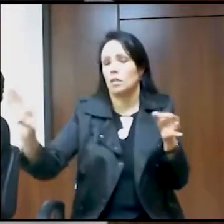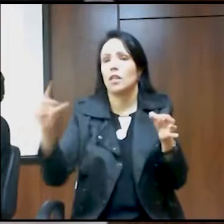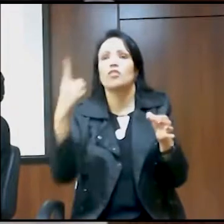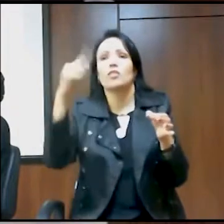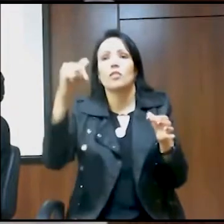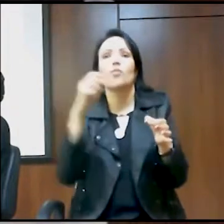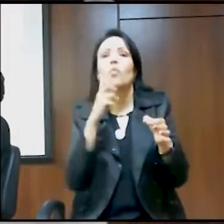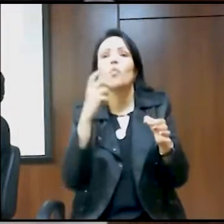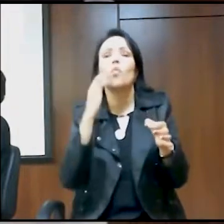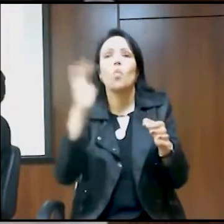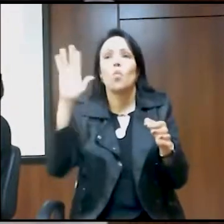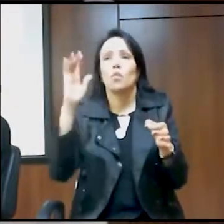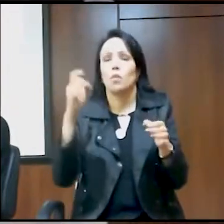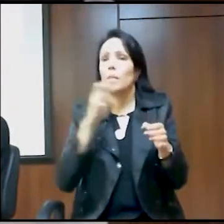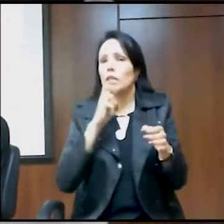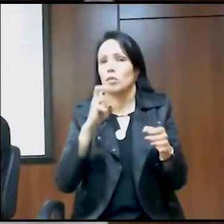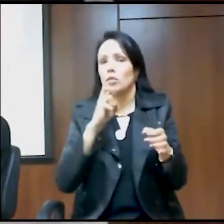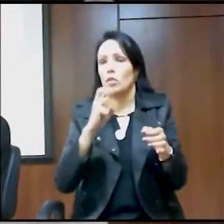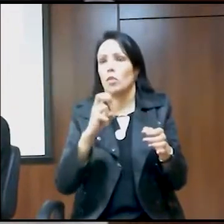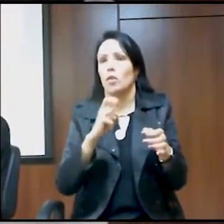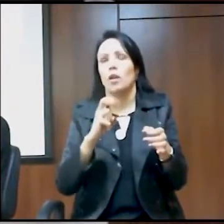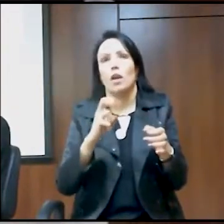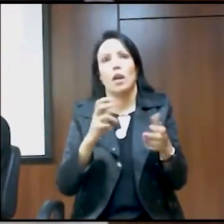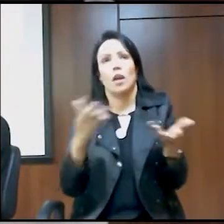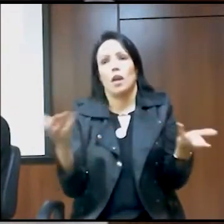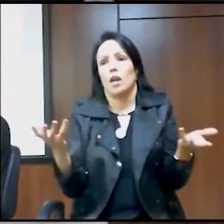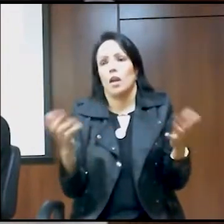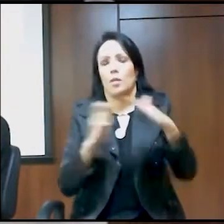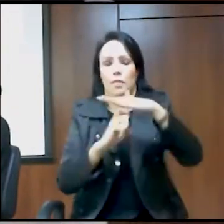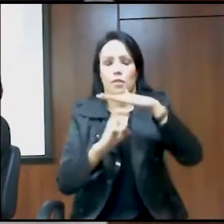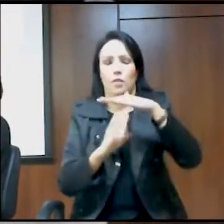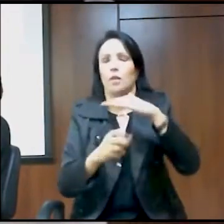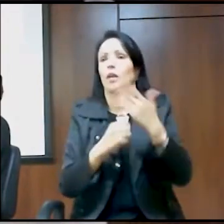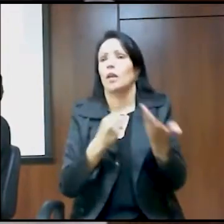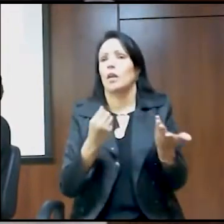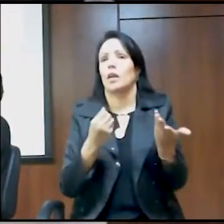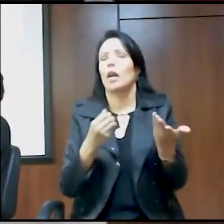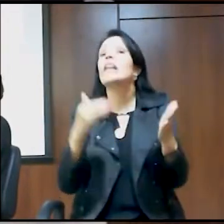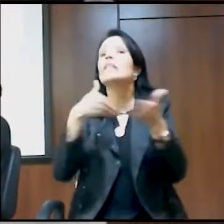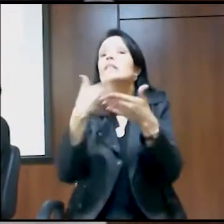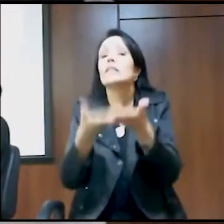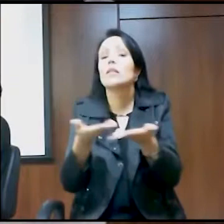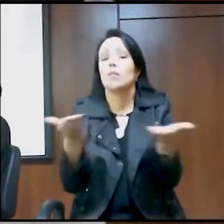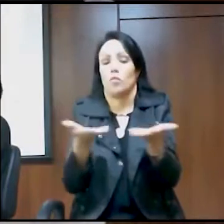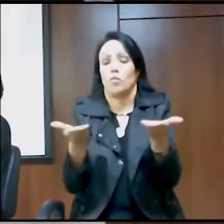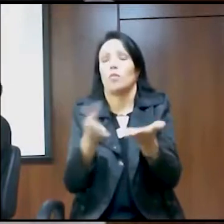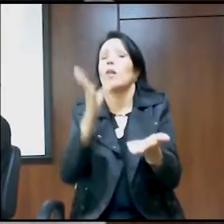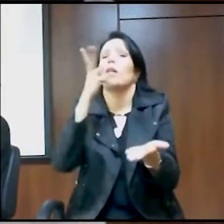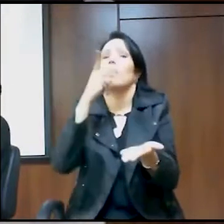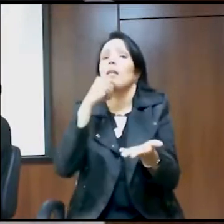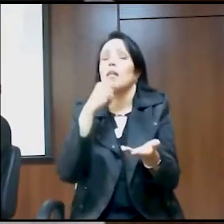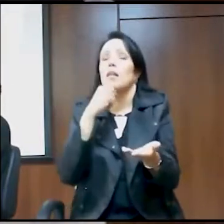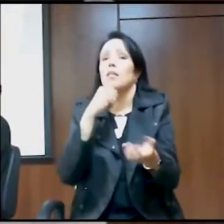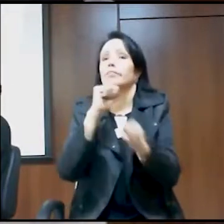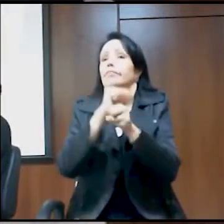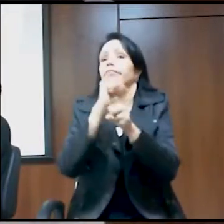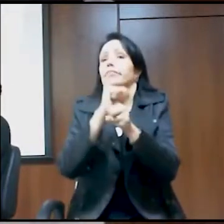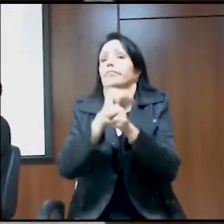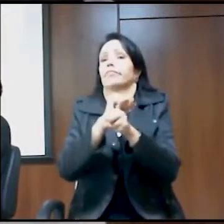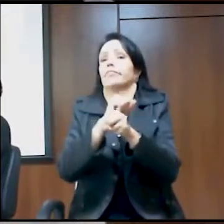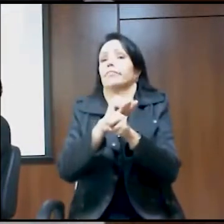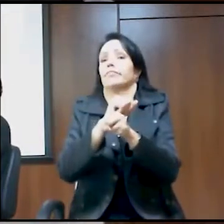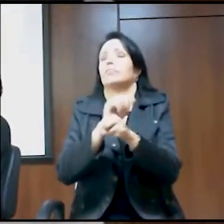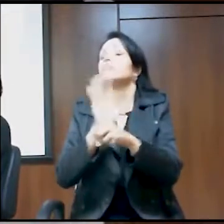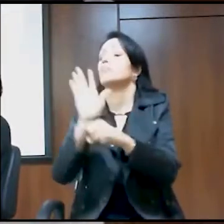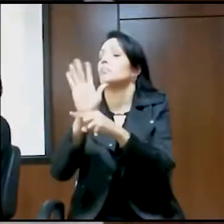2012, as famílias estão esperando as unidades habitacionais da CDHU, recebendo lá o auxílio aluguel, Isidoro, que você mostrou, né,